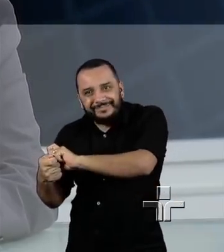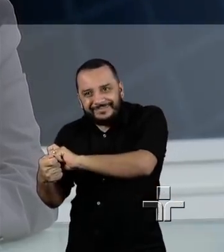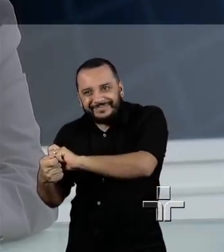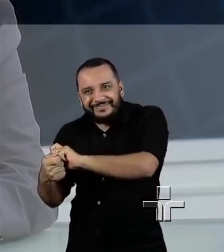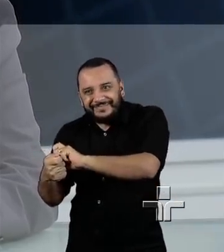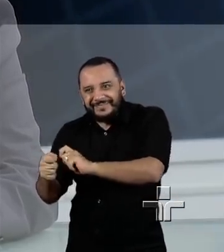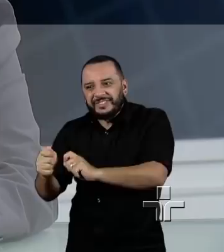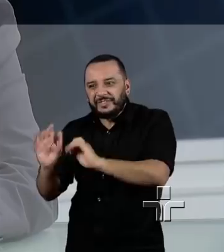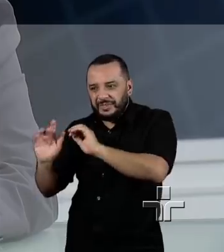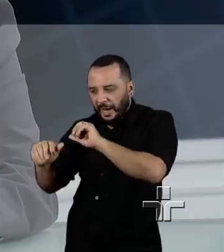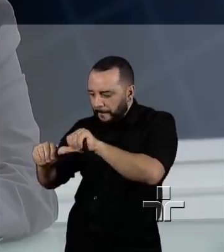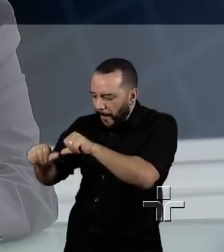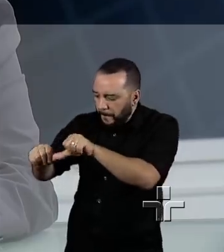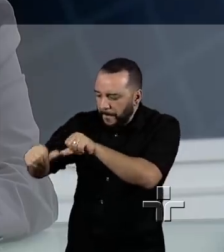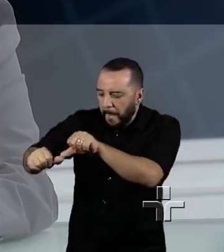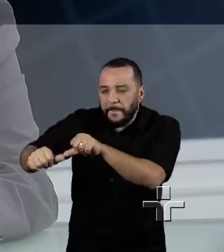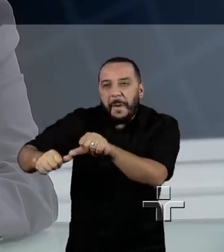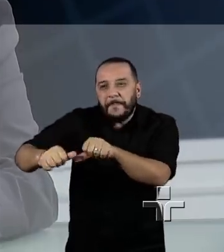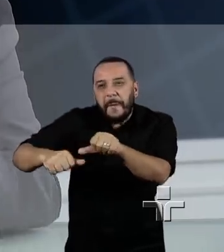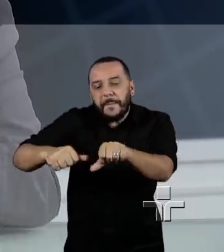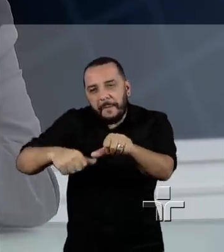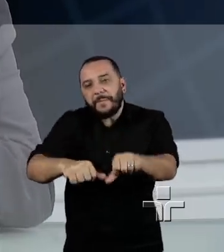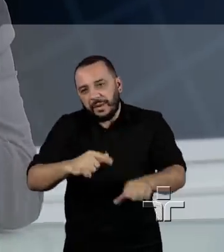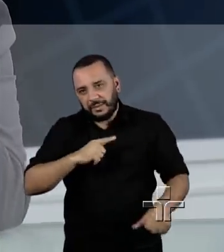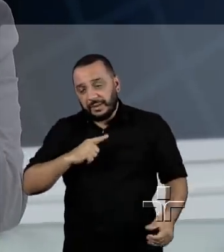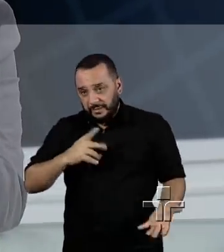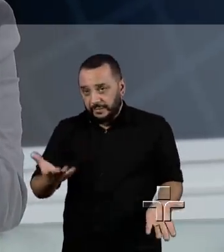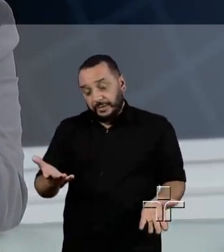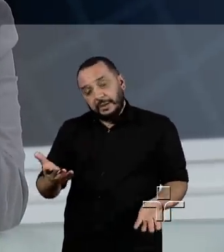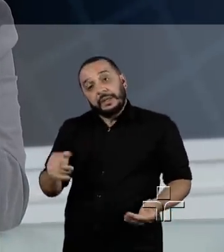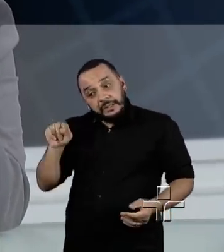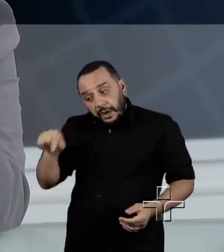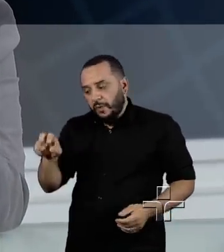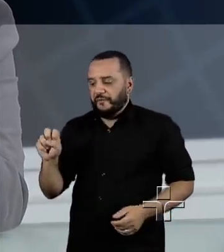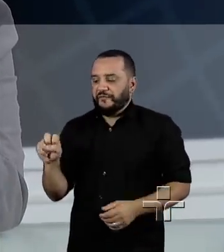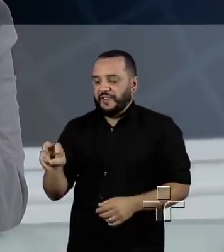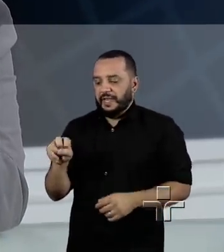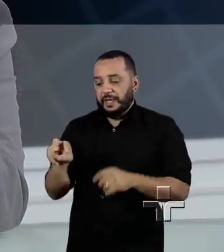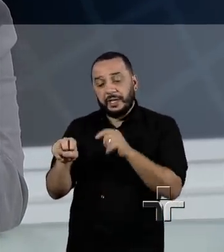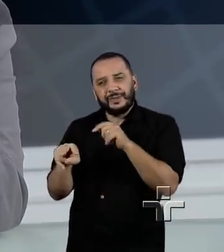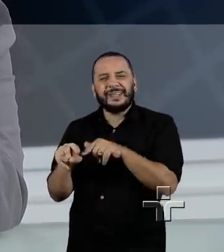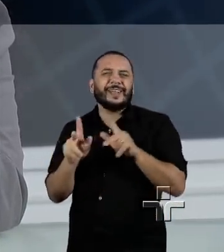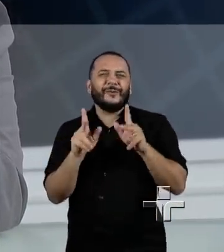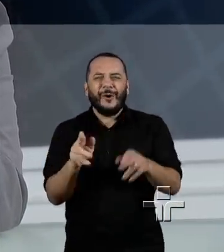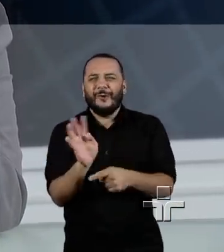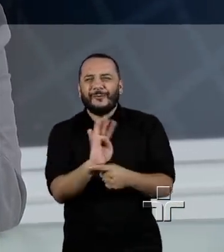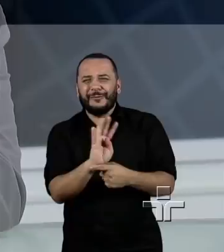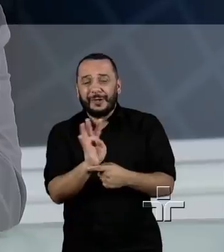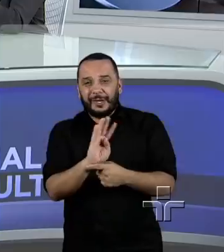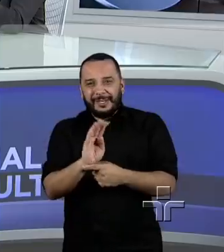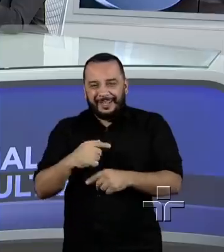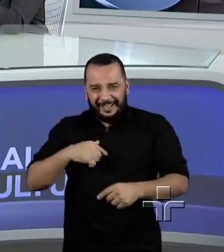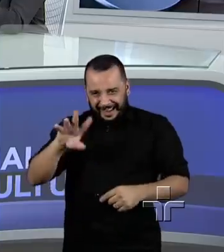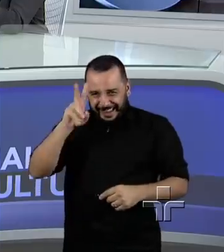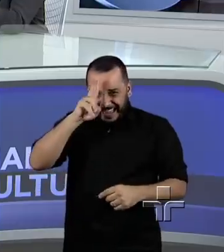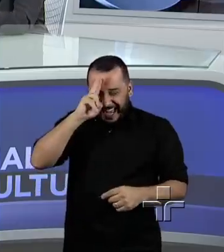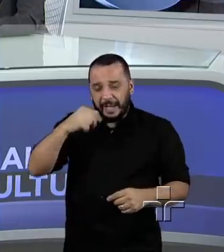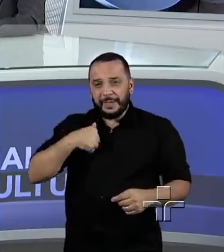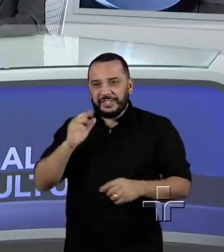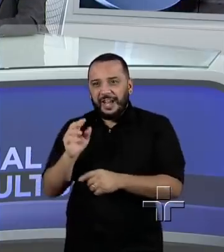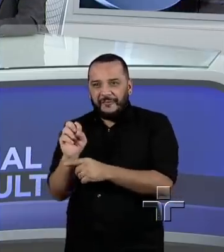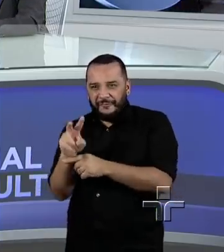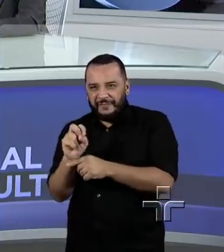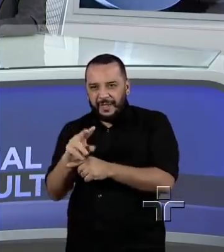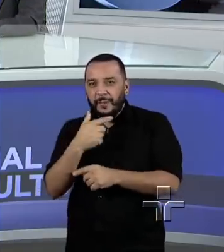Então, essa é a vantagem do vírus. Ele, para poder voltar, é tipo o filme de Jason, né? Agora, a gente